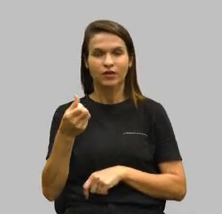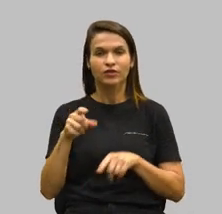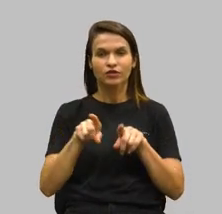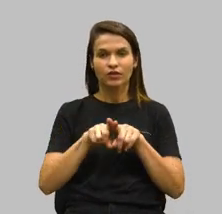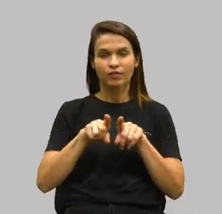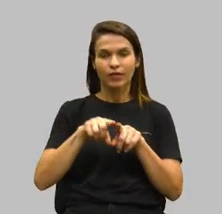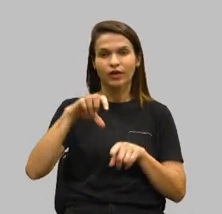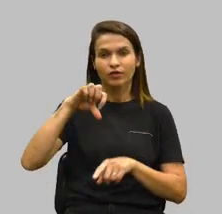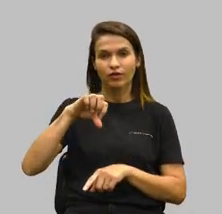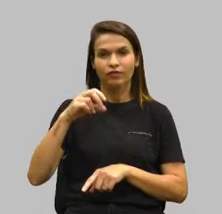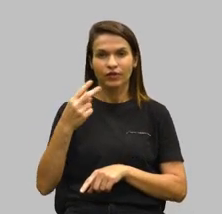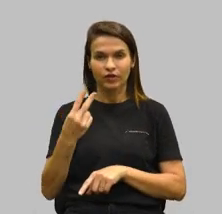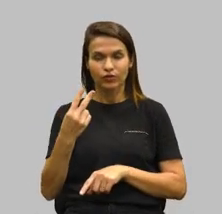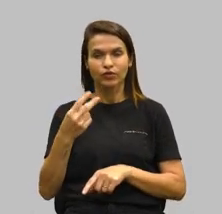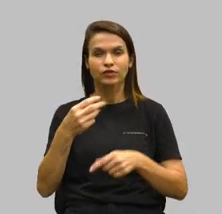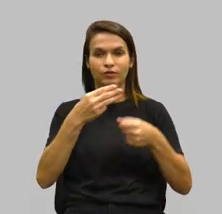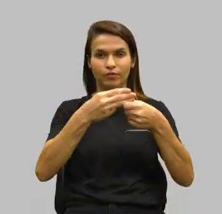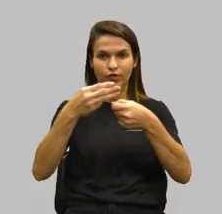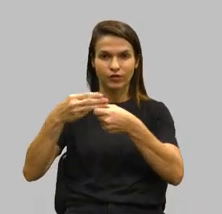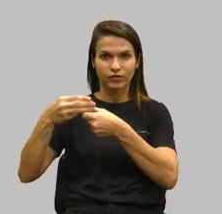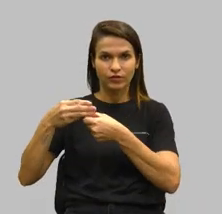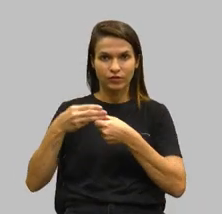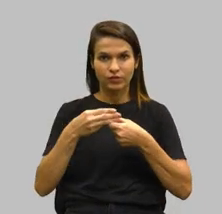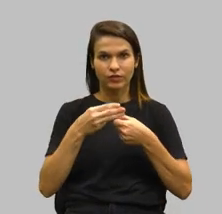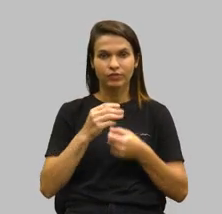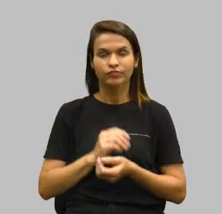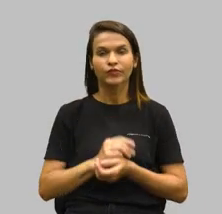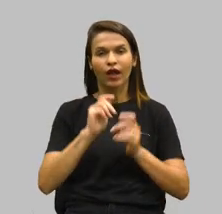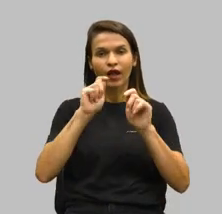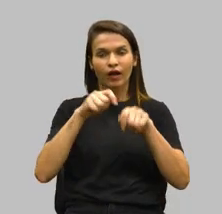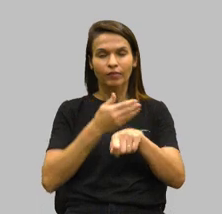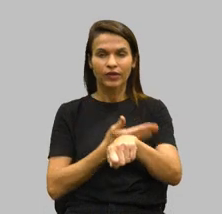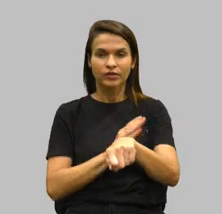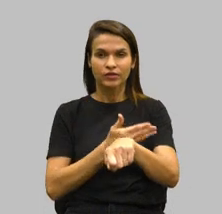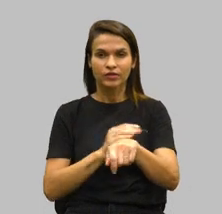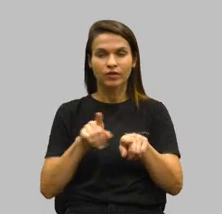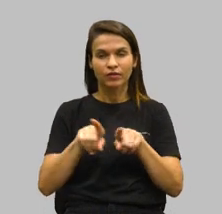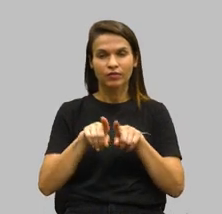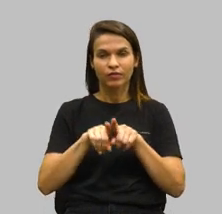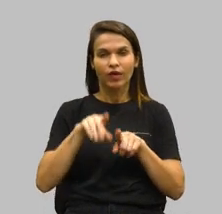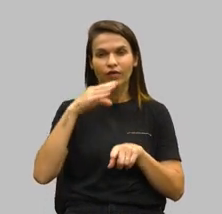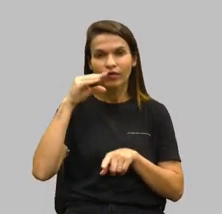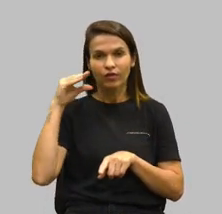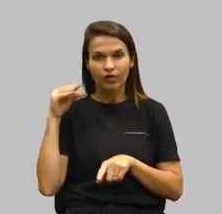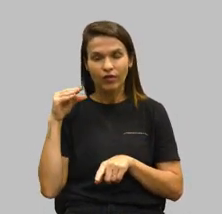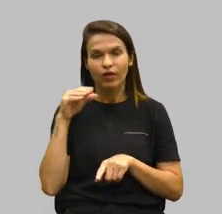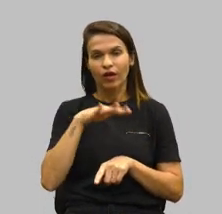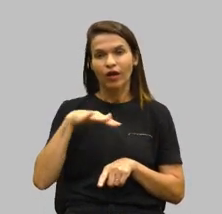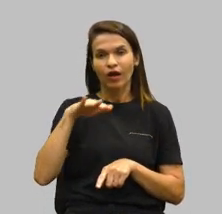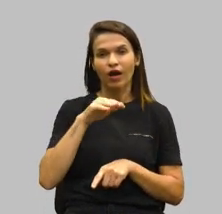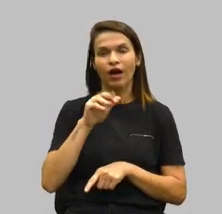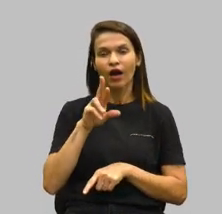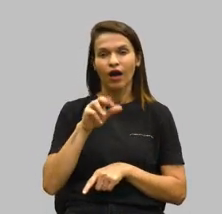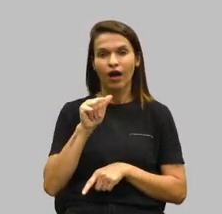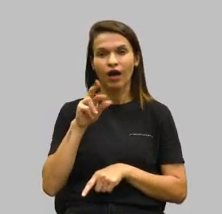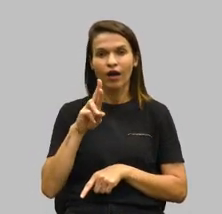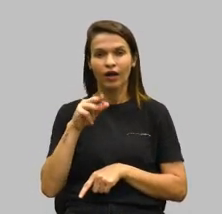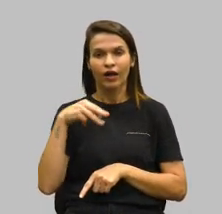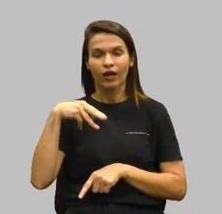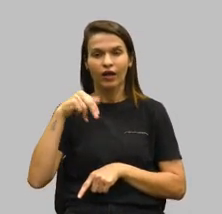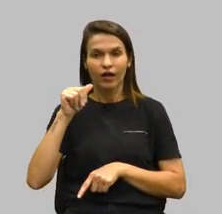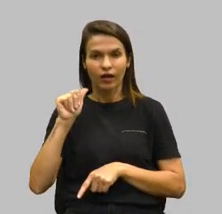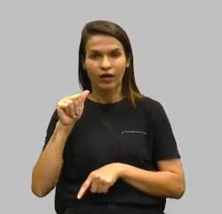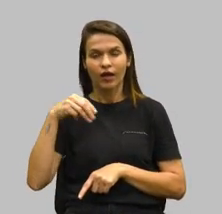92 municípios capacitamos também funcionários do Estádio Arena MRV obtivemos